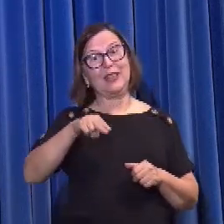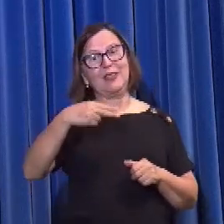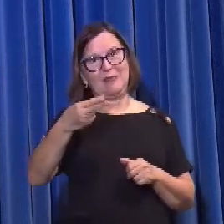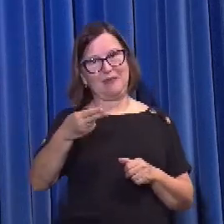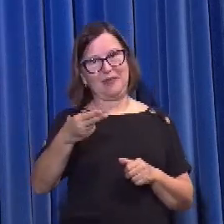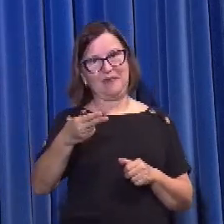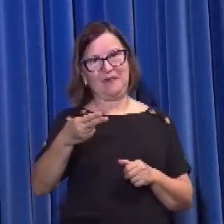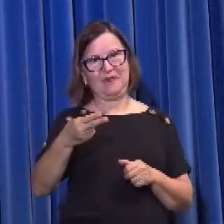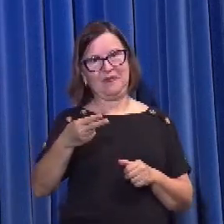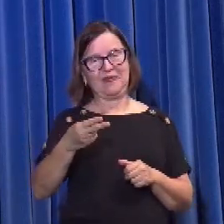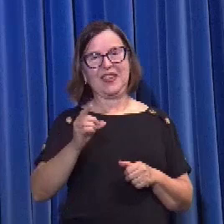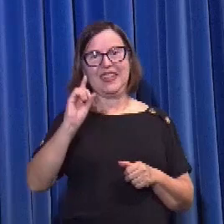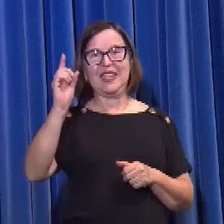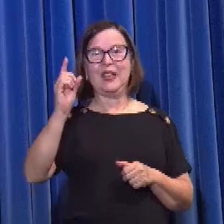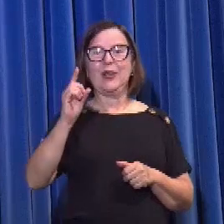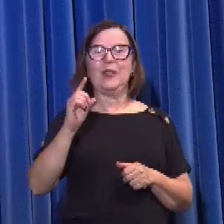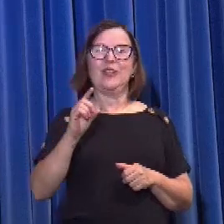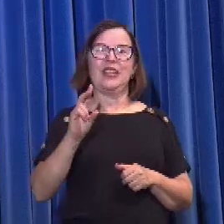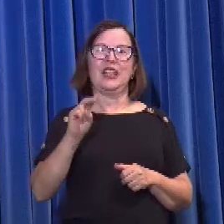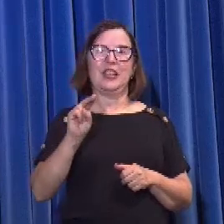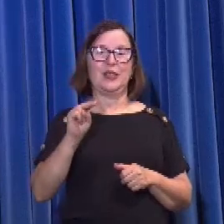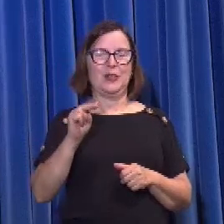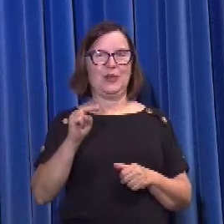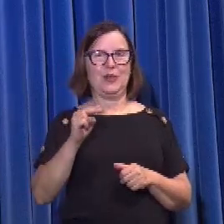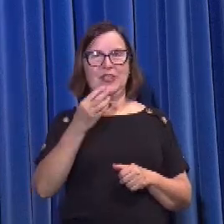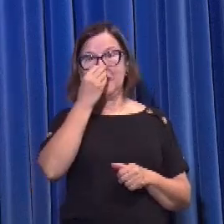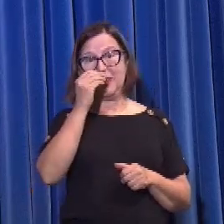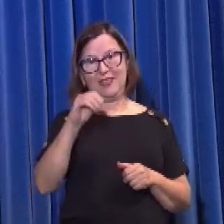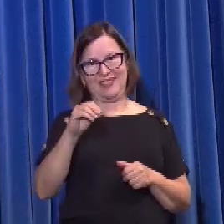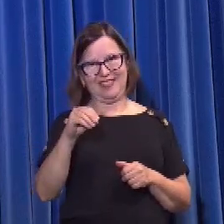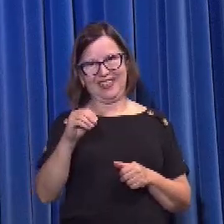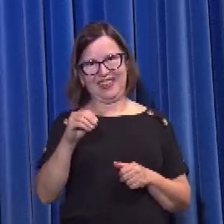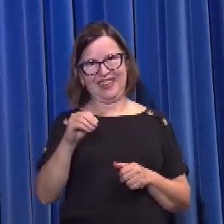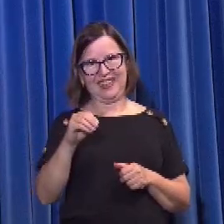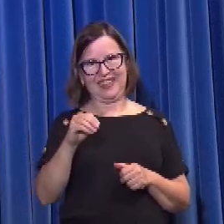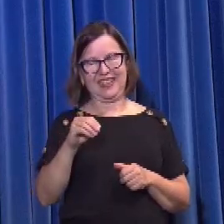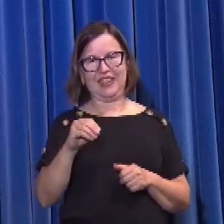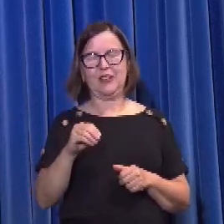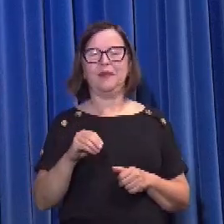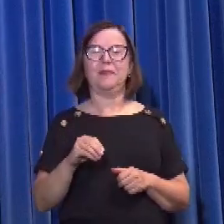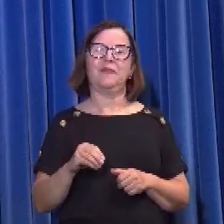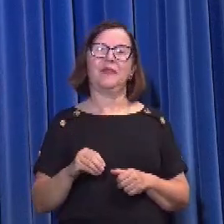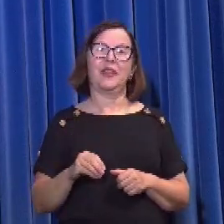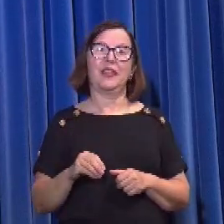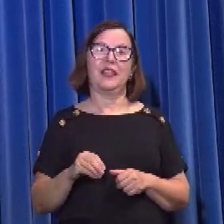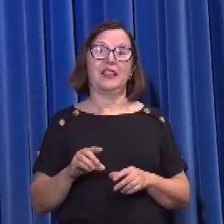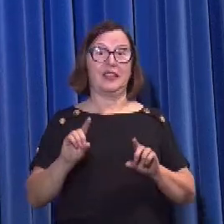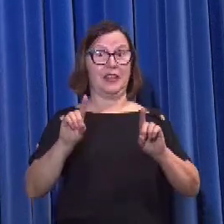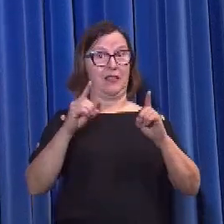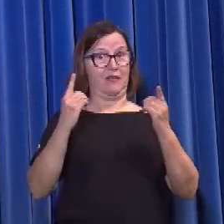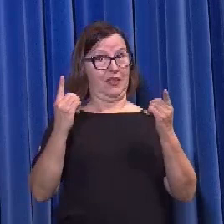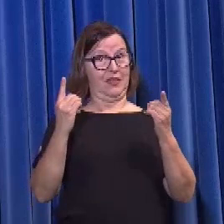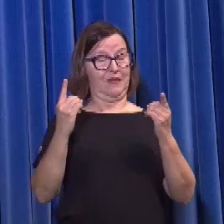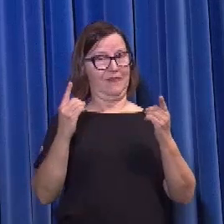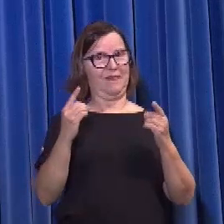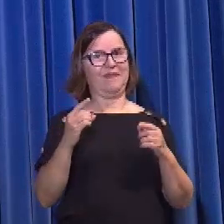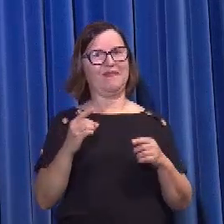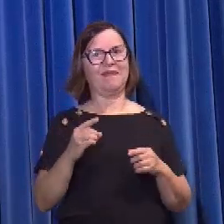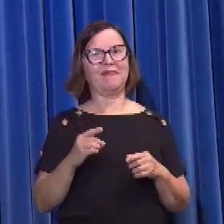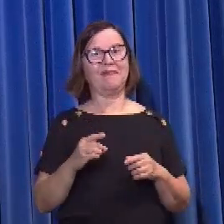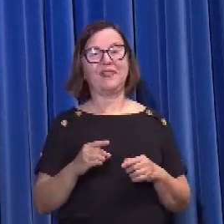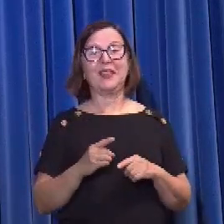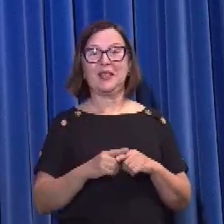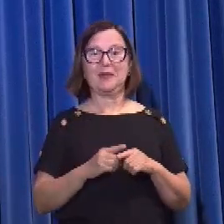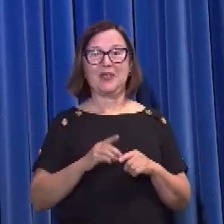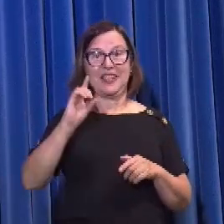de nós, mas nos manterá, preservará e nos defenderá. E que, por outro lado, e porque Ele age desse